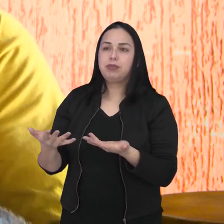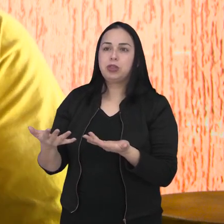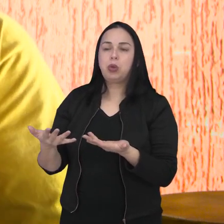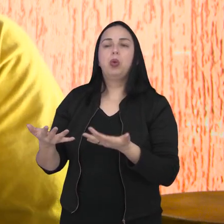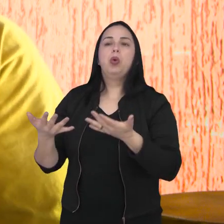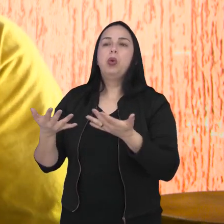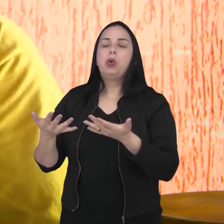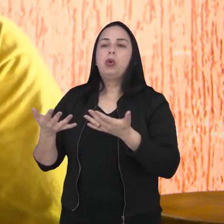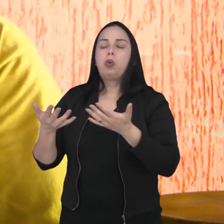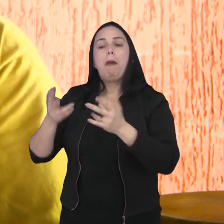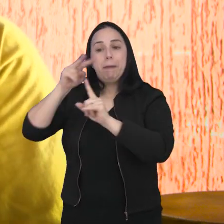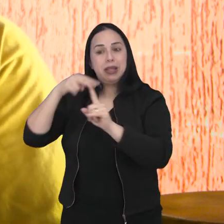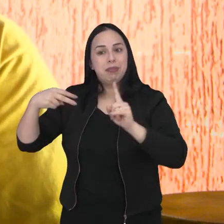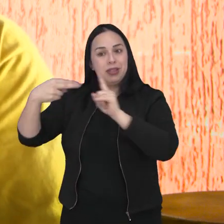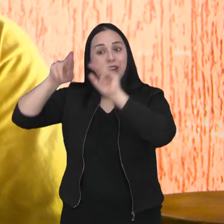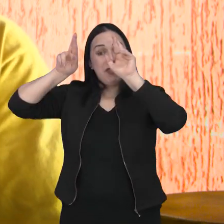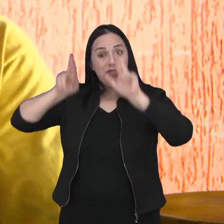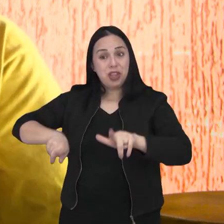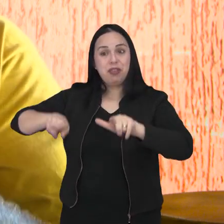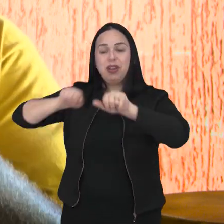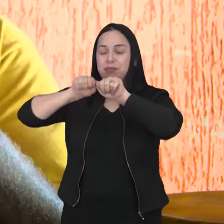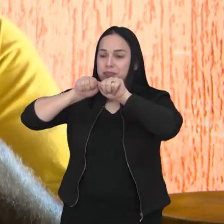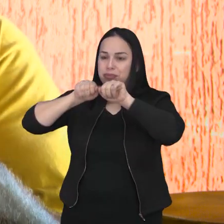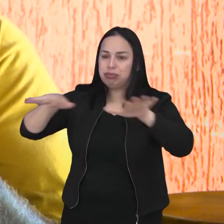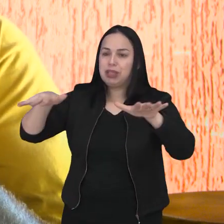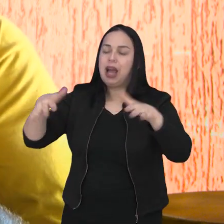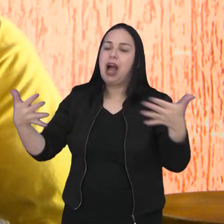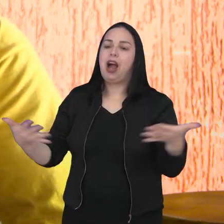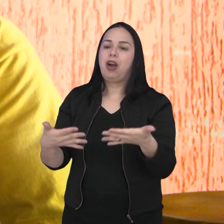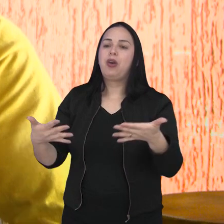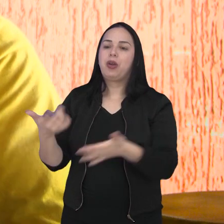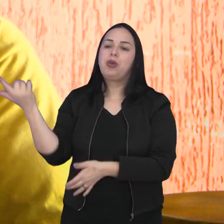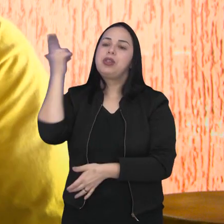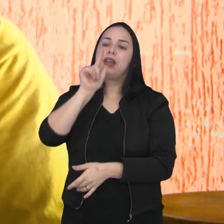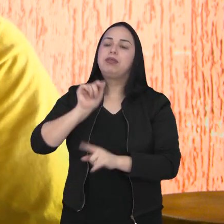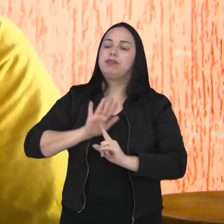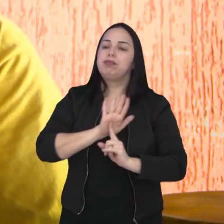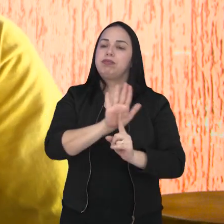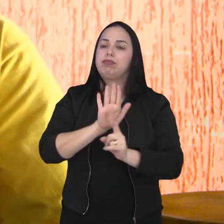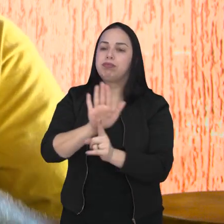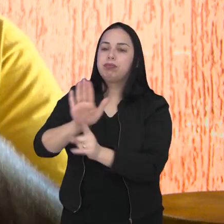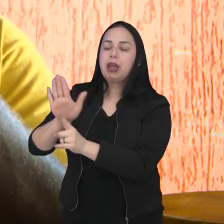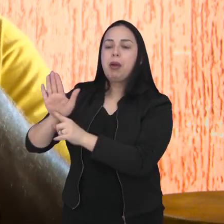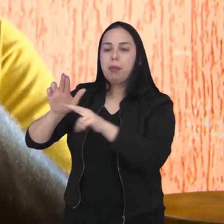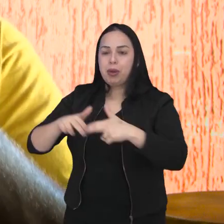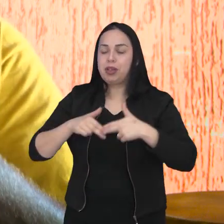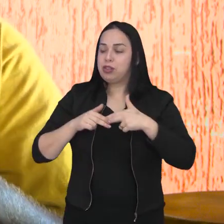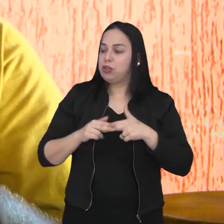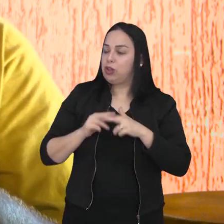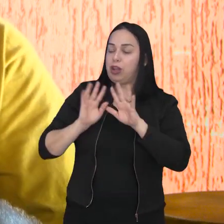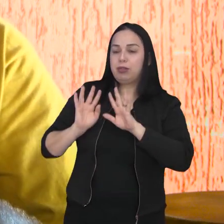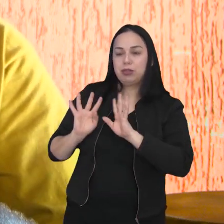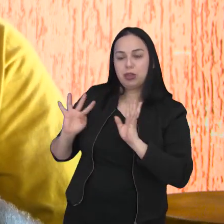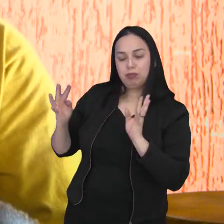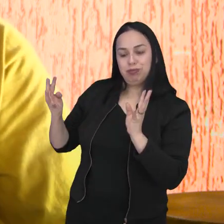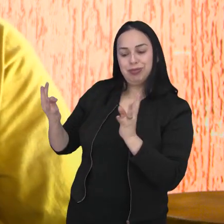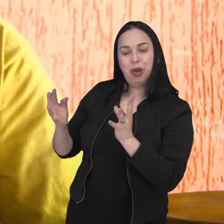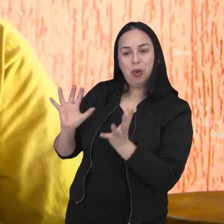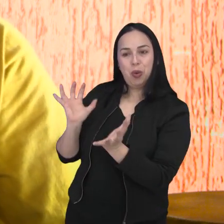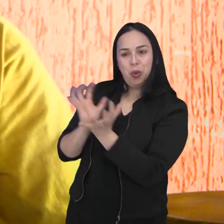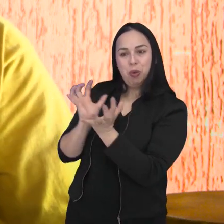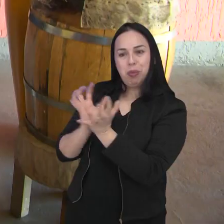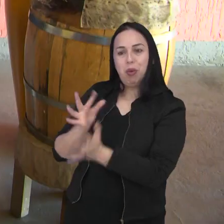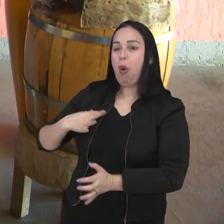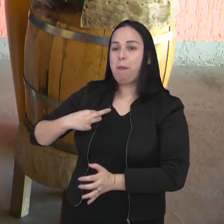com essa visão que o jongo tem agora, aí quando o lugar a gente vai fazer uma apresentação, aí a gente procura aí com